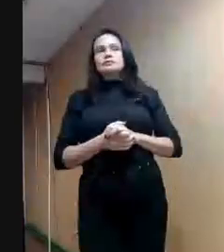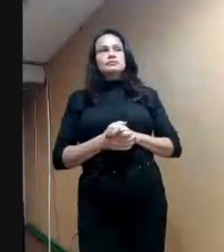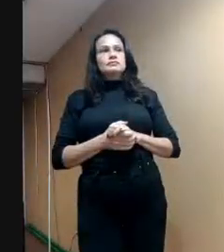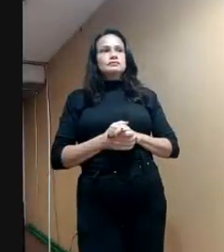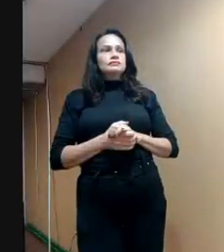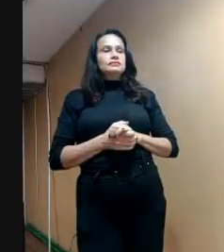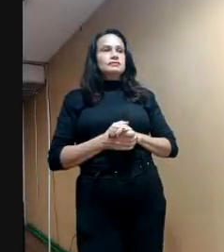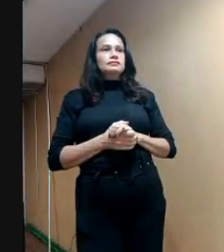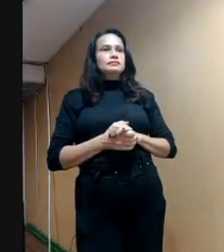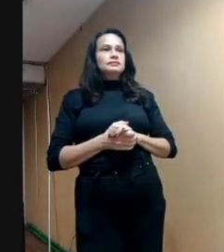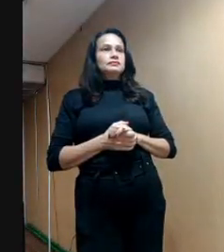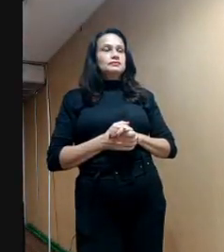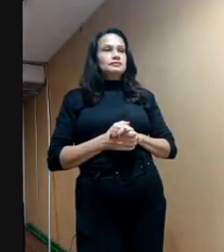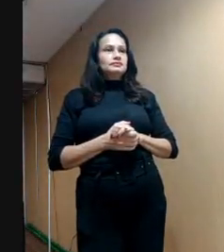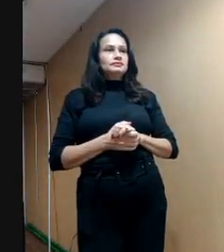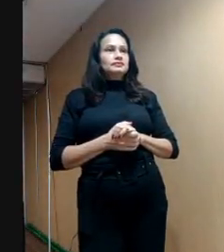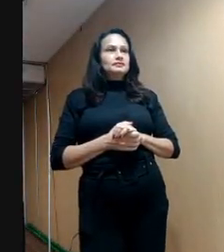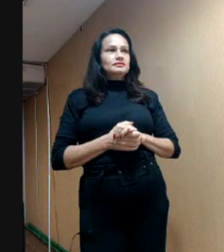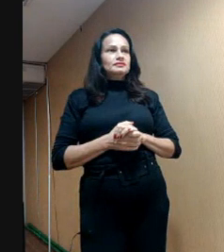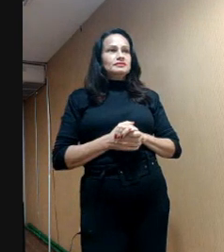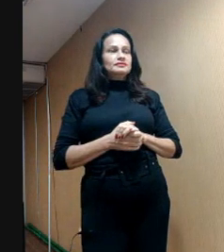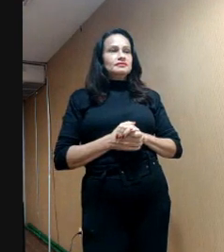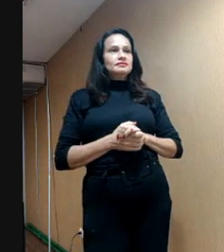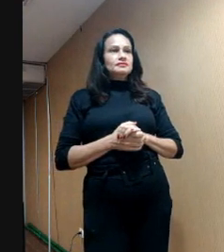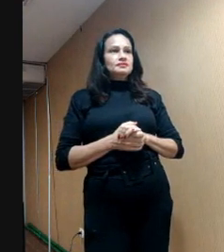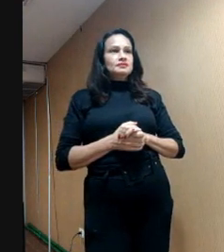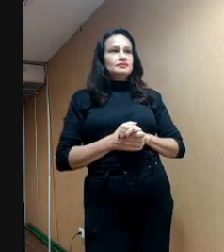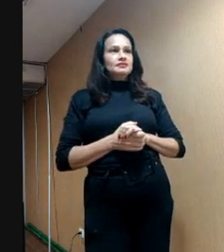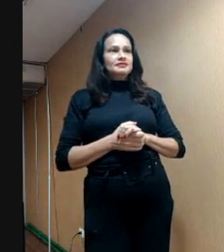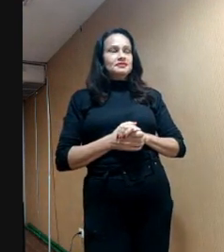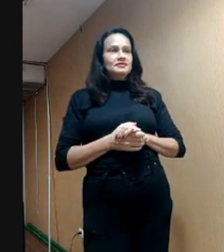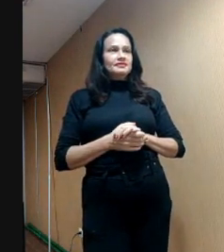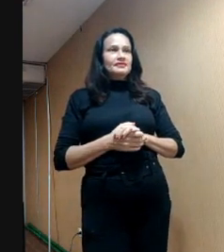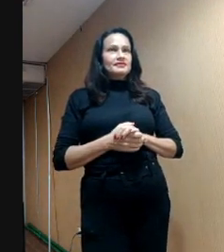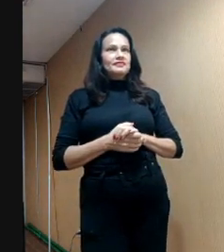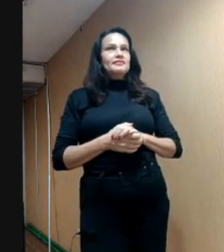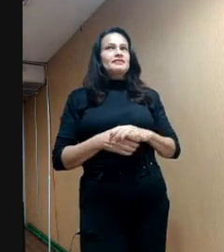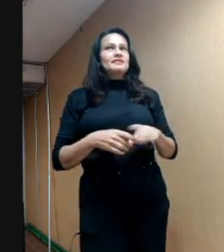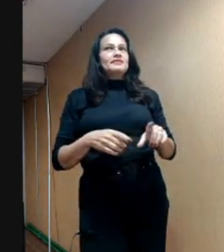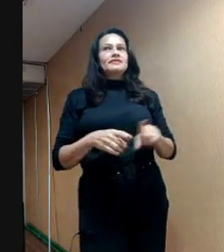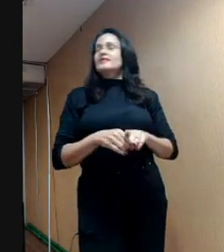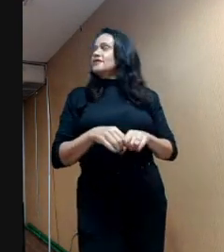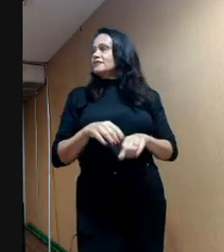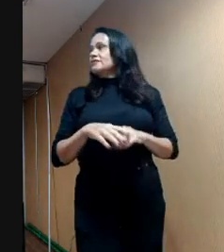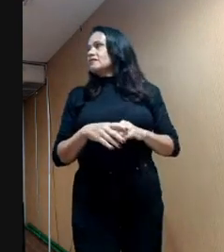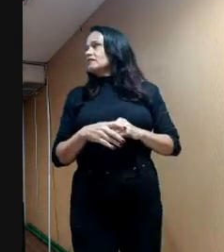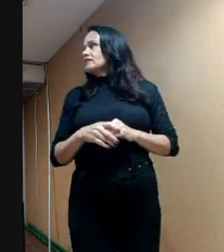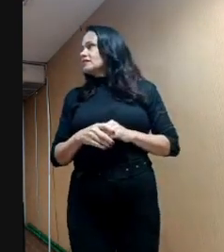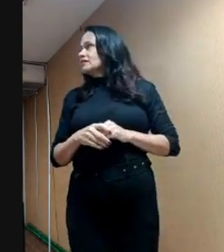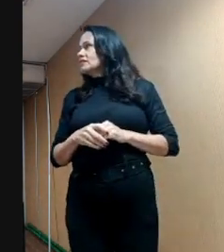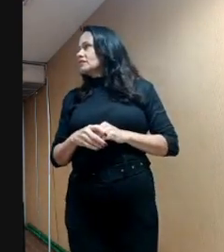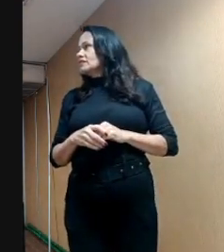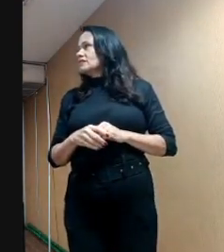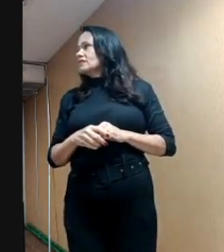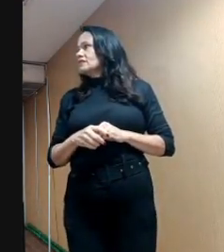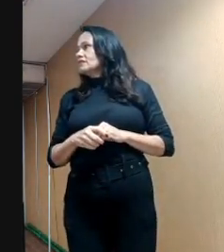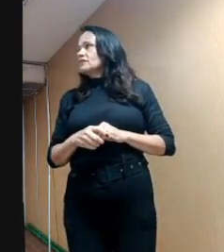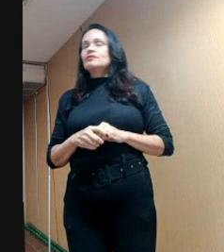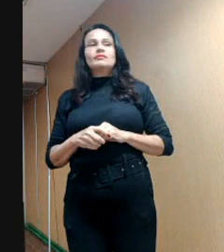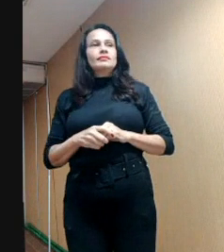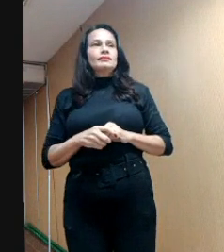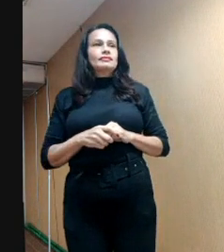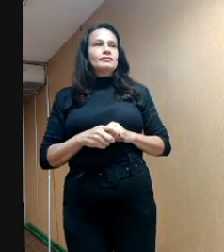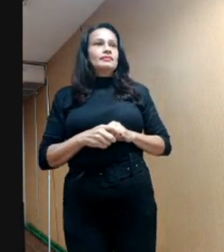com palestrantes e dessas discussões, dessa participação, vocês saiam ainda mais com maior apreço, com maior amor